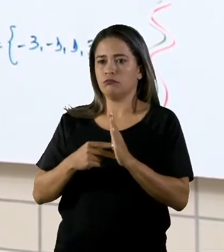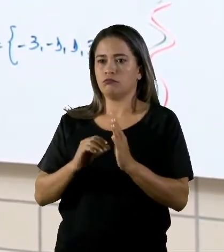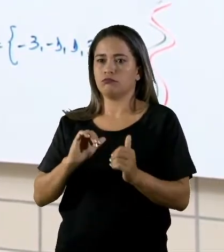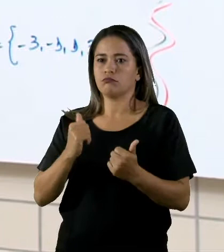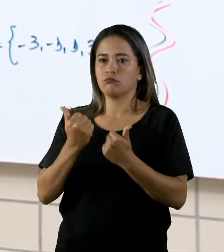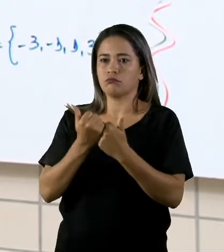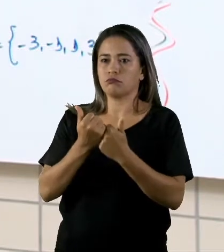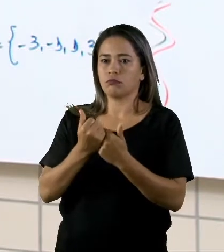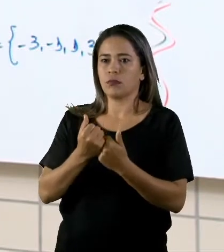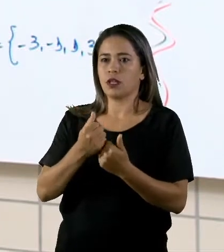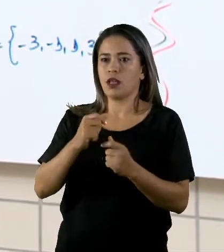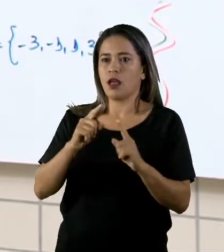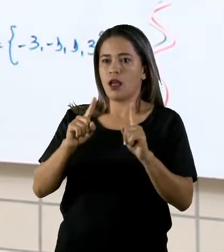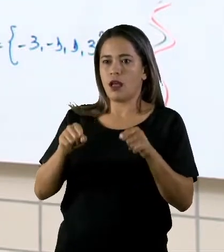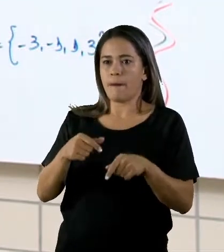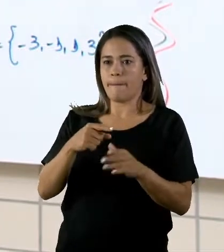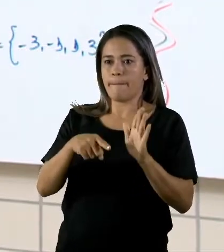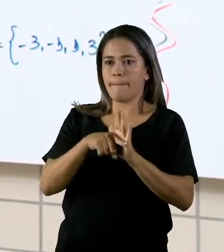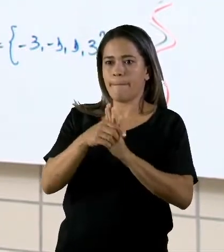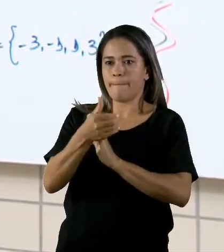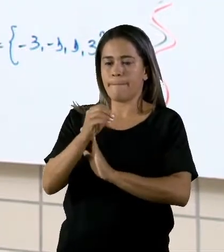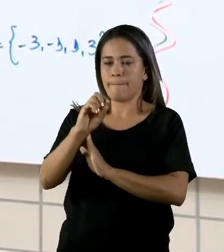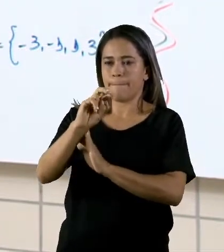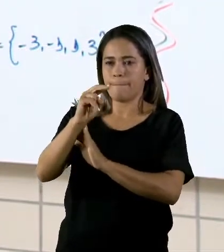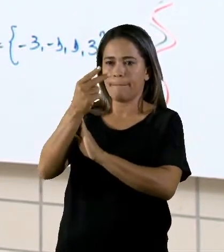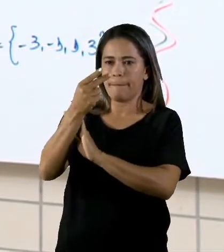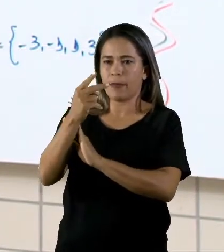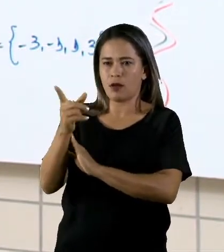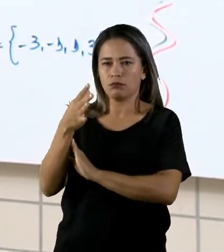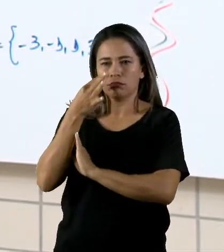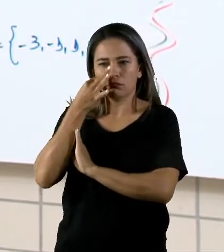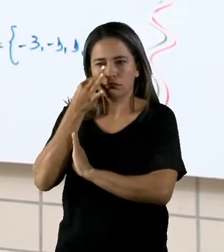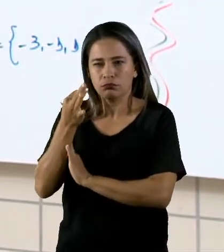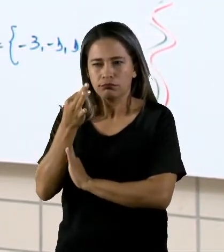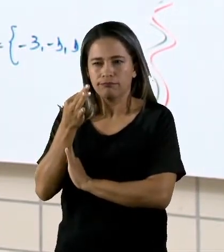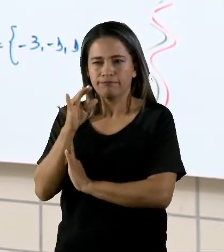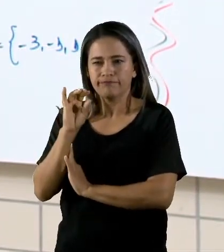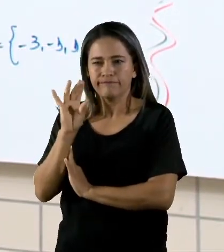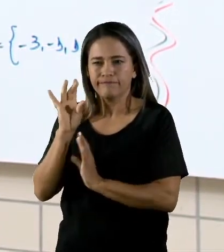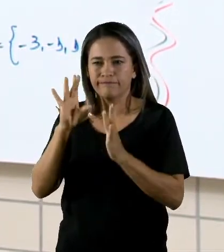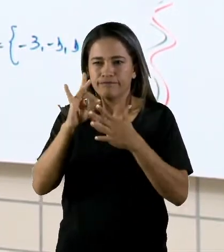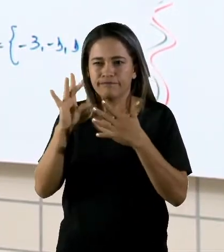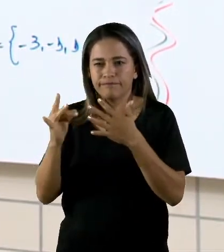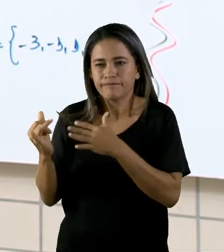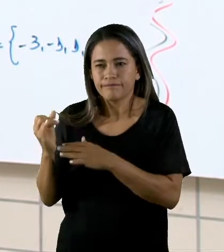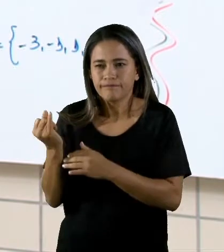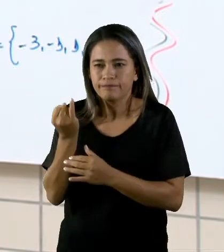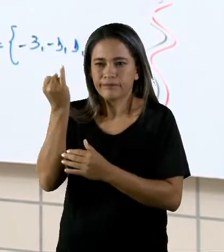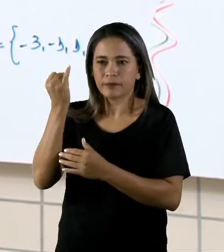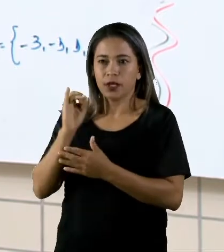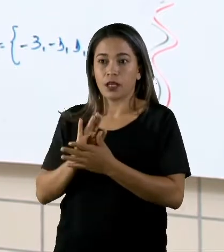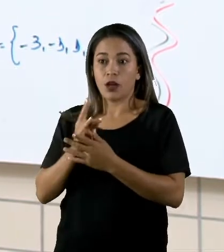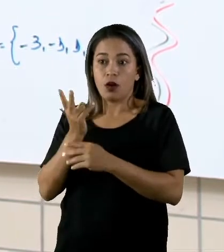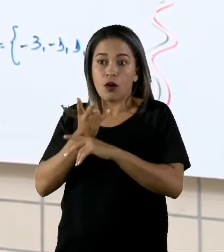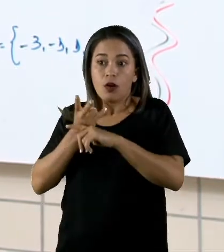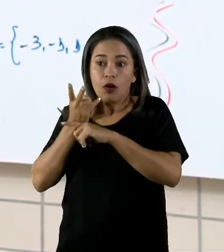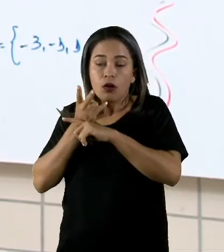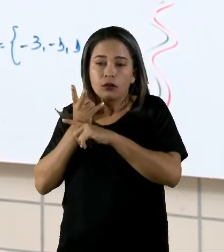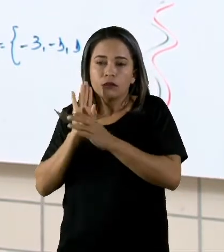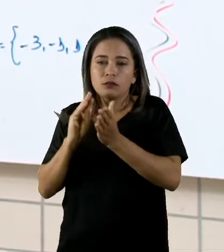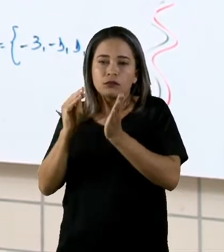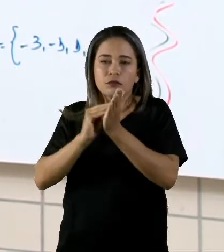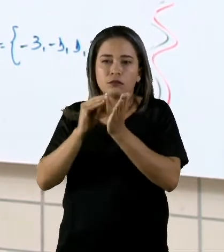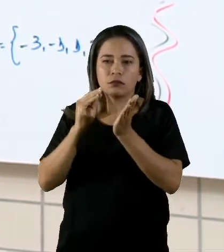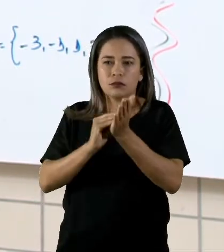10, então eu tenho menos 10 ao quadrado. Aqui eu quero chamar a atenção de vocês para um detalhe importante. Procure colocar o valor de B